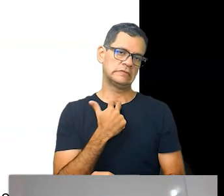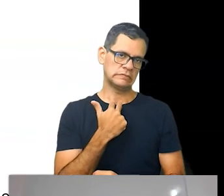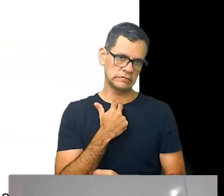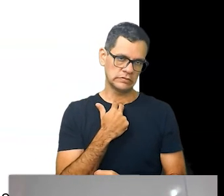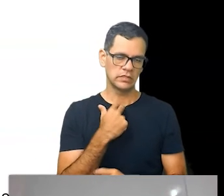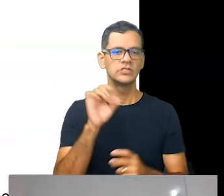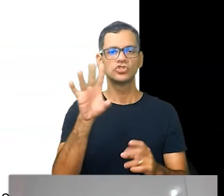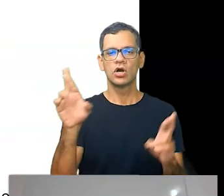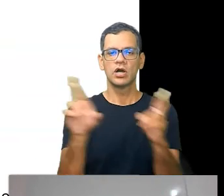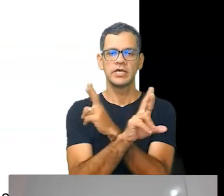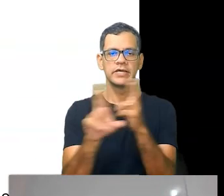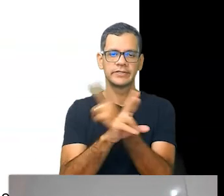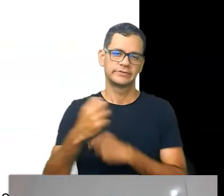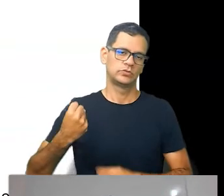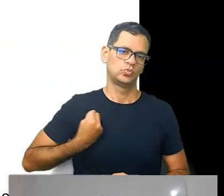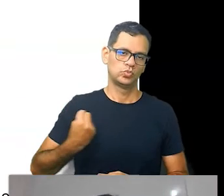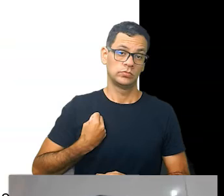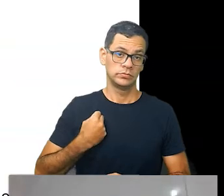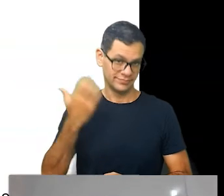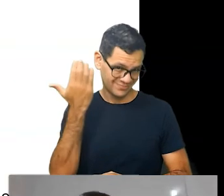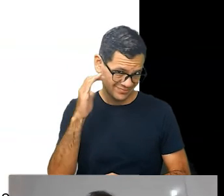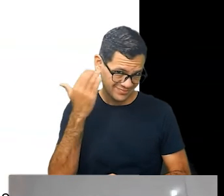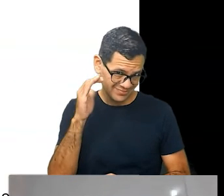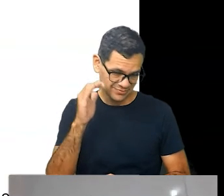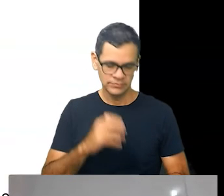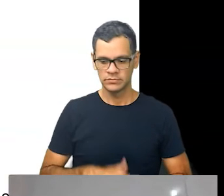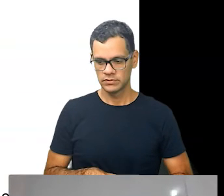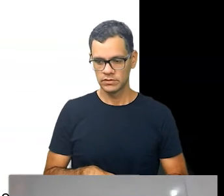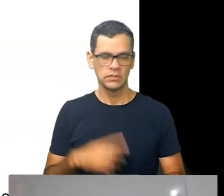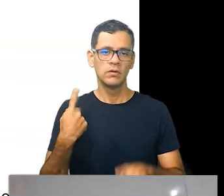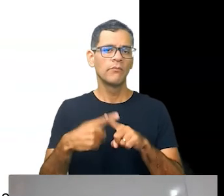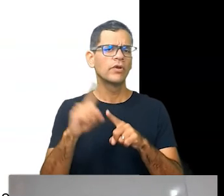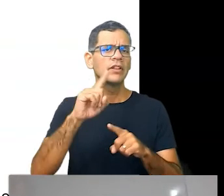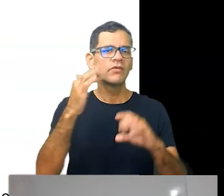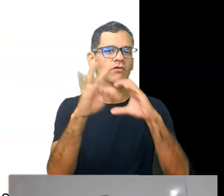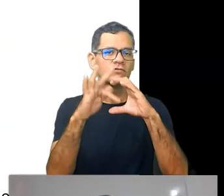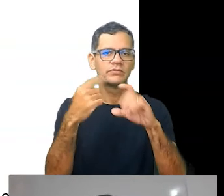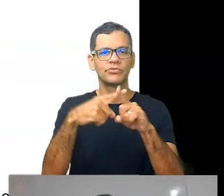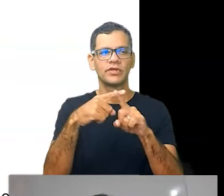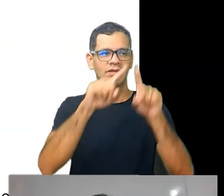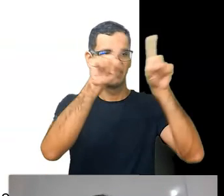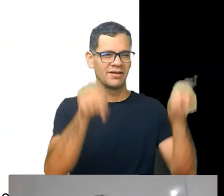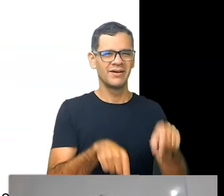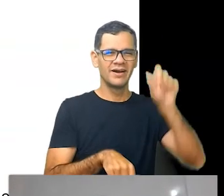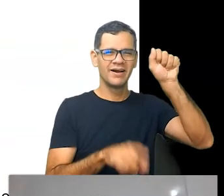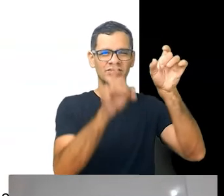outro exemplo que não são... É um outro exemplo de não função. Não é função, é só uma relação entre alguns números.